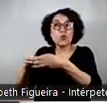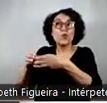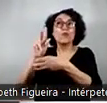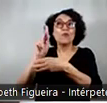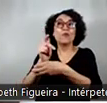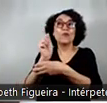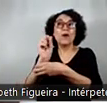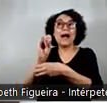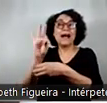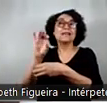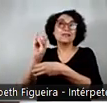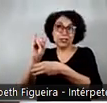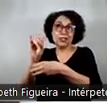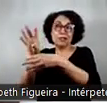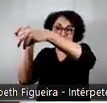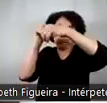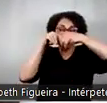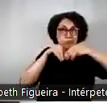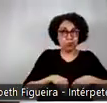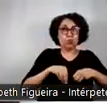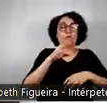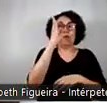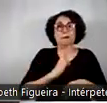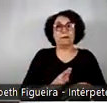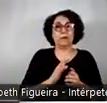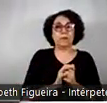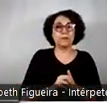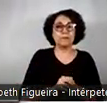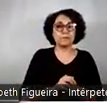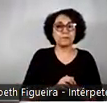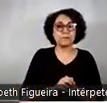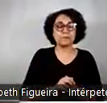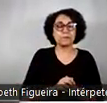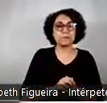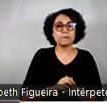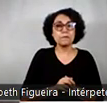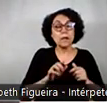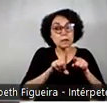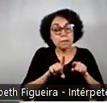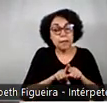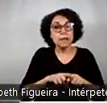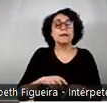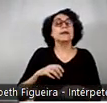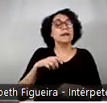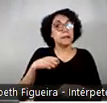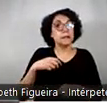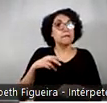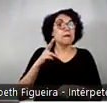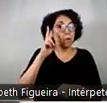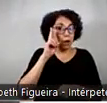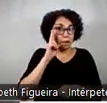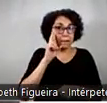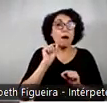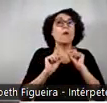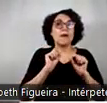o Brasil tem. Vale lembrar, né, que assim as pessoas haitianas,